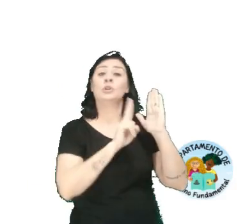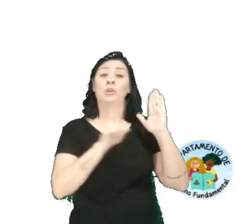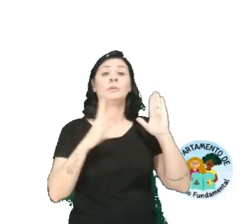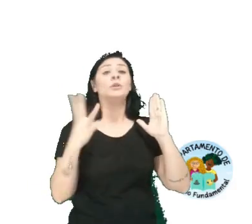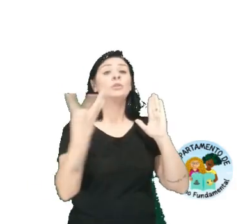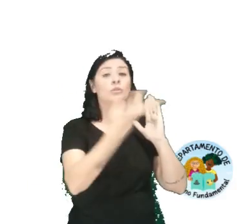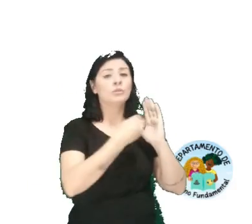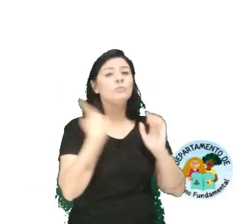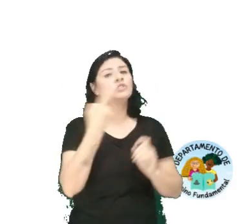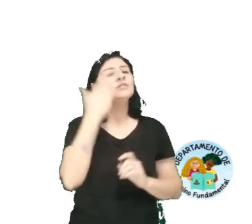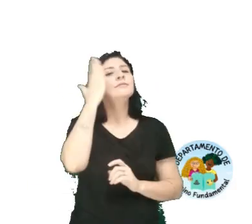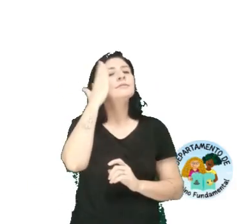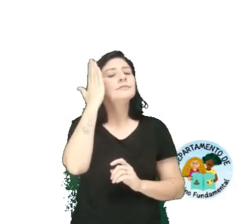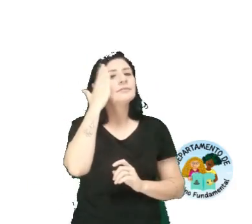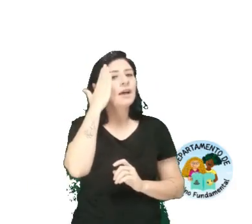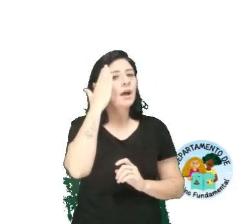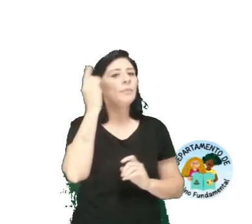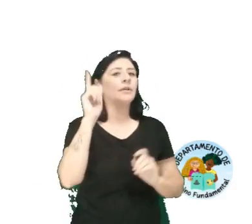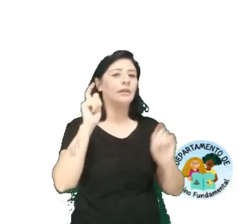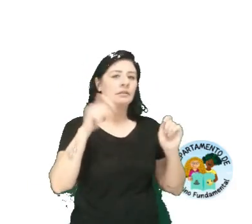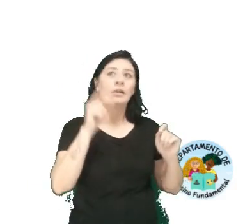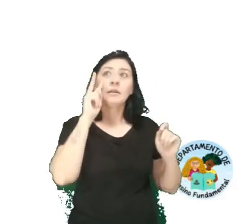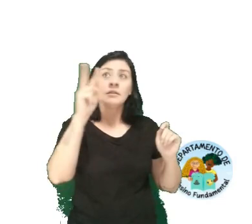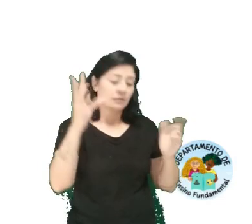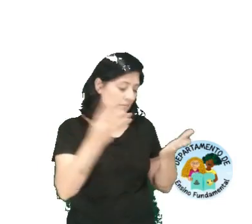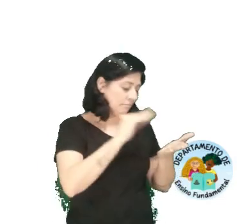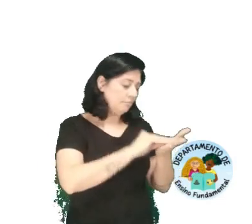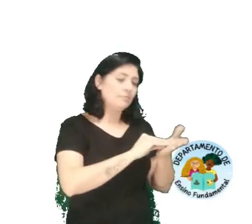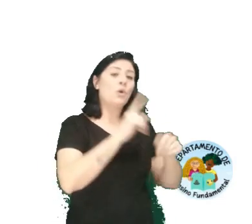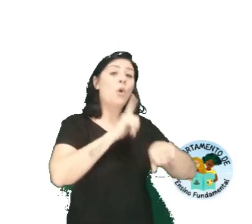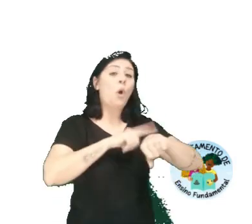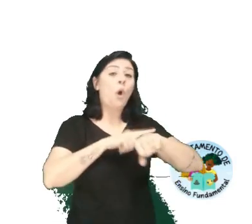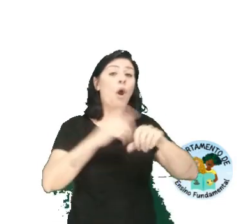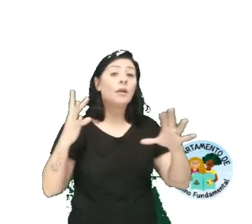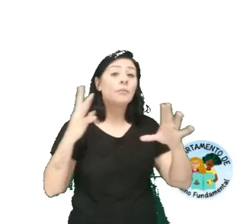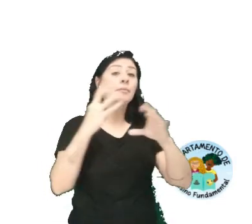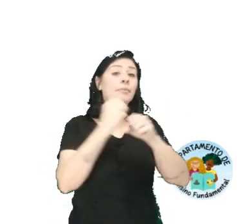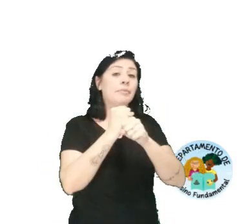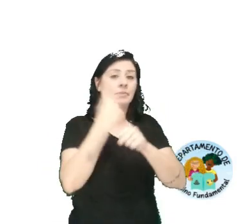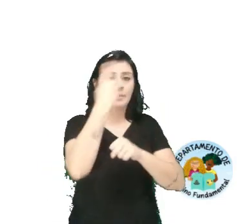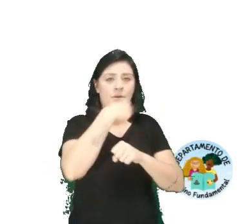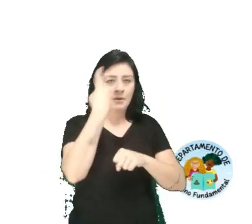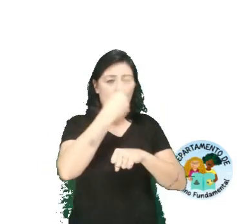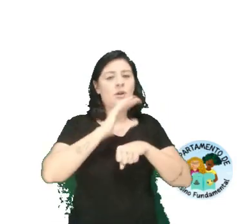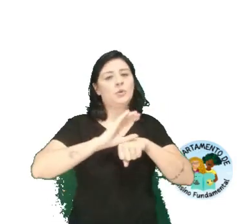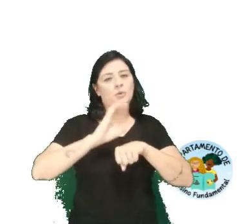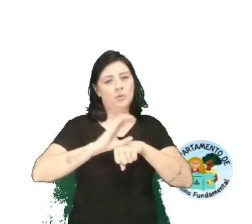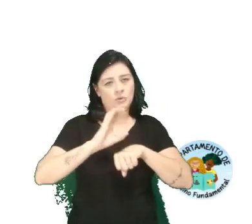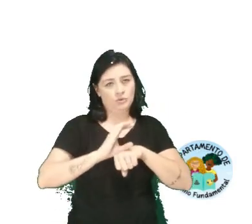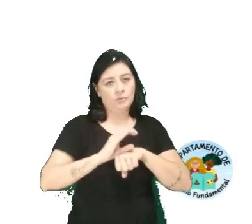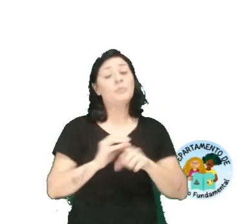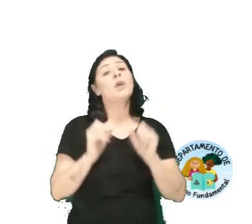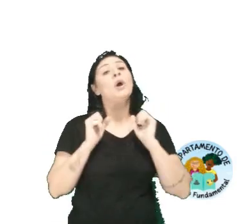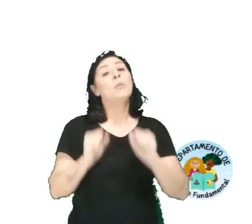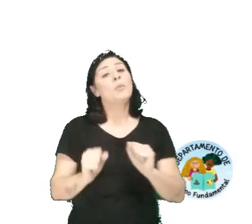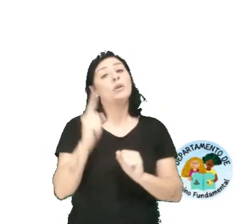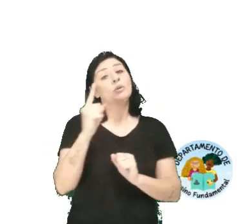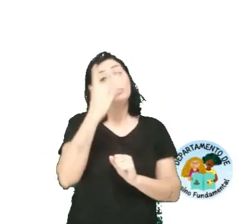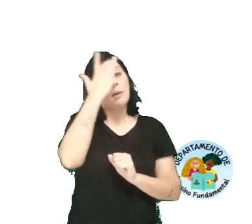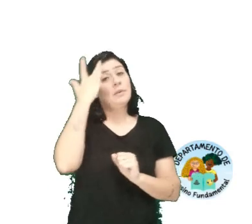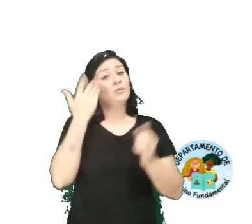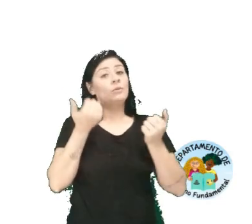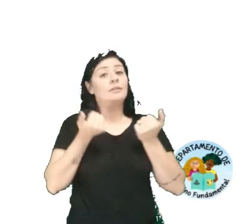para a gente saber, né, anotar depois para poder inserir a carga horária, né? Então, pode só uma pessoa entregar a